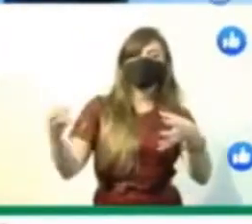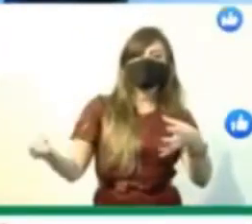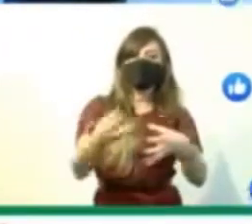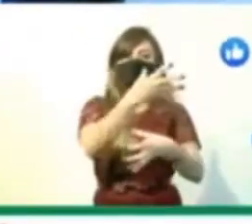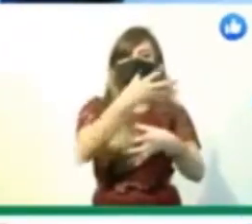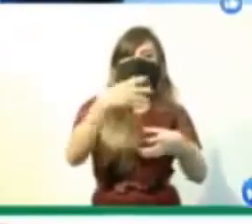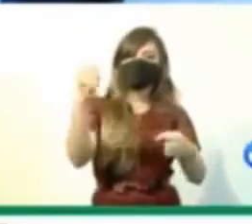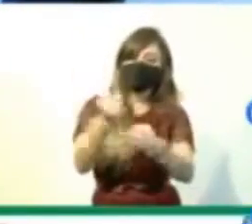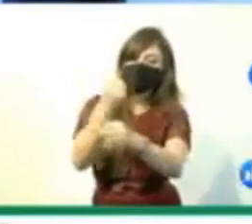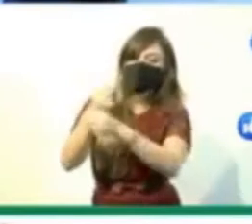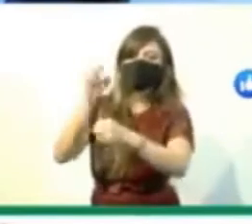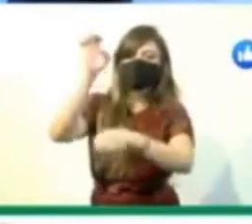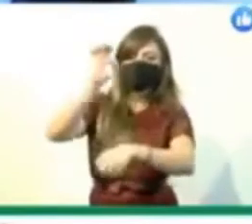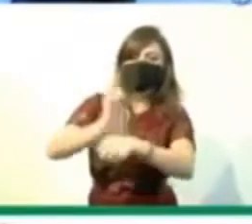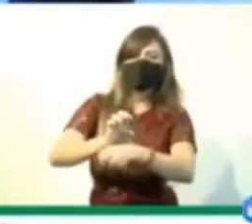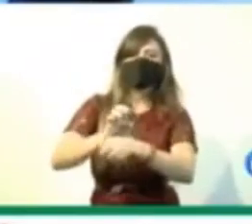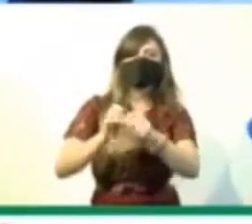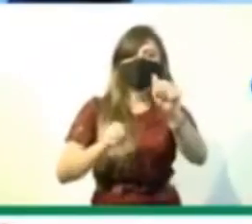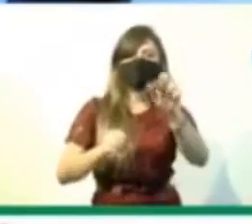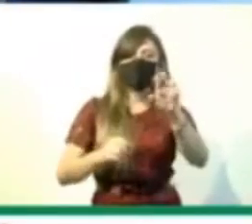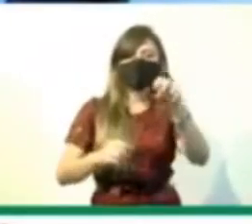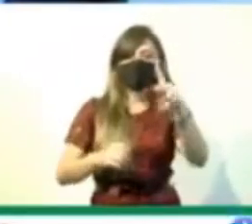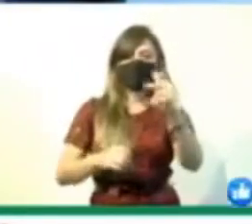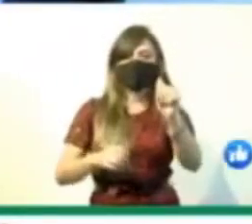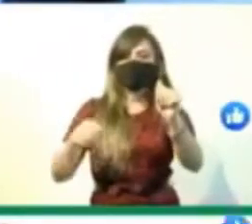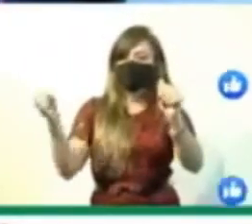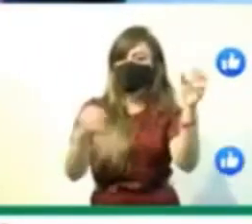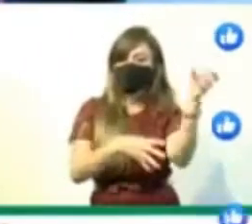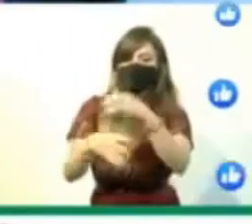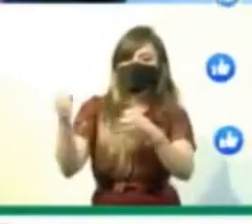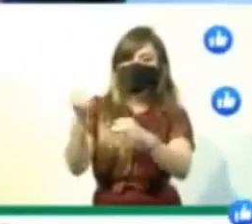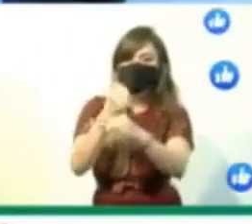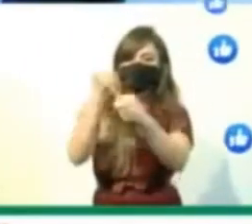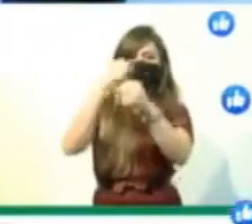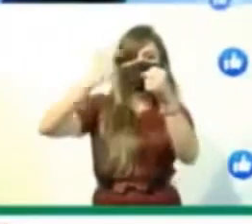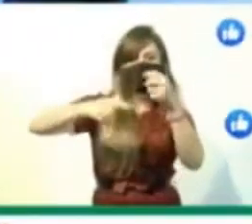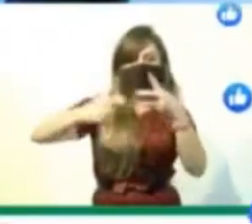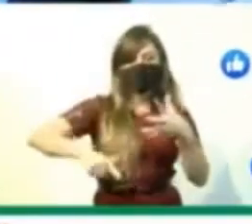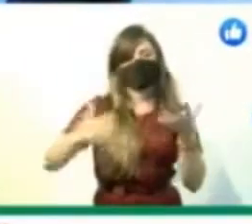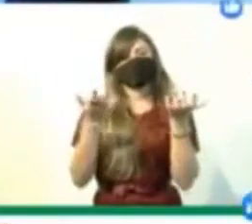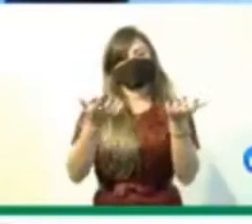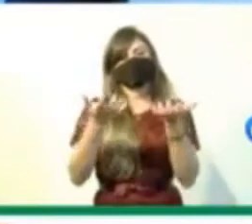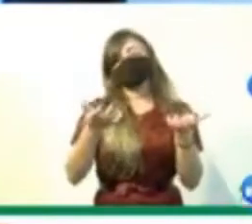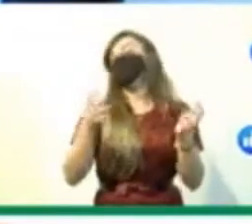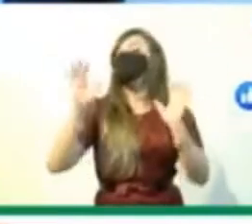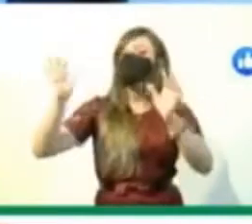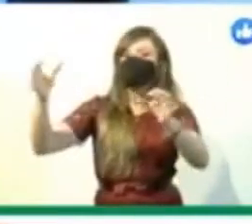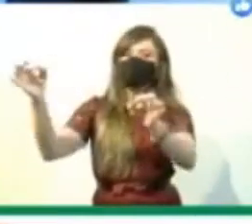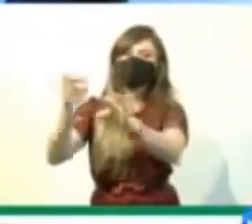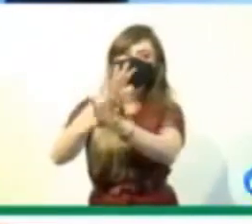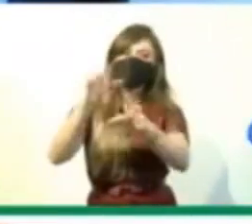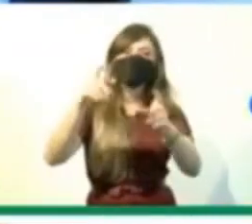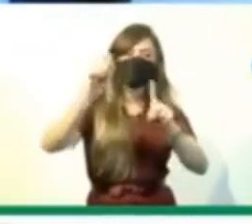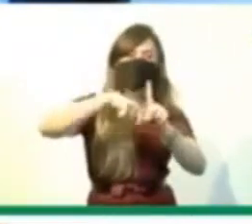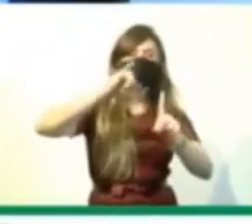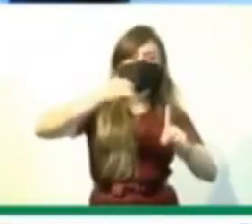areninhas para o Ceará. Estou entregando agora as areninhas que estavam concluídas, como essa, desde o início